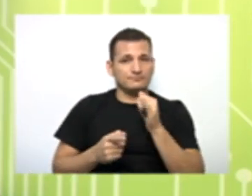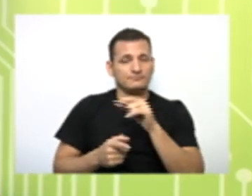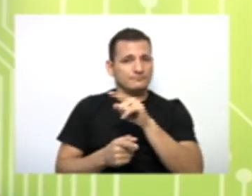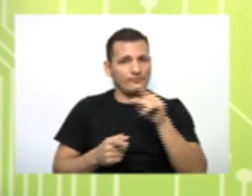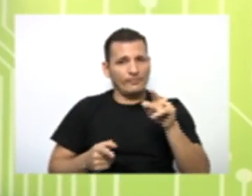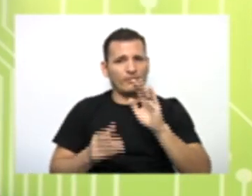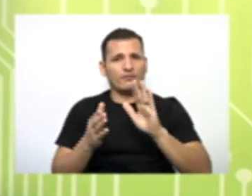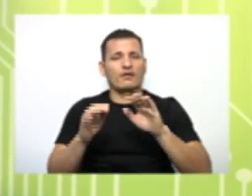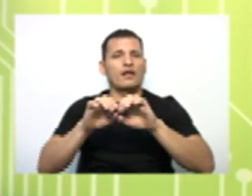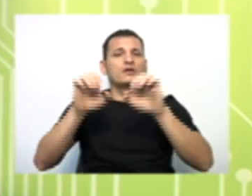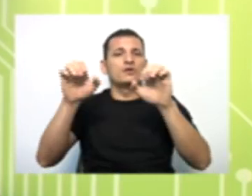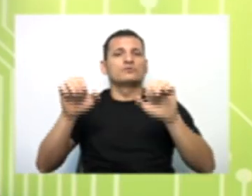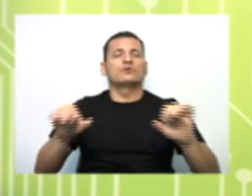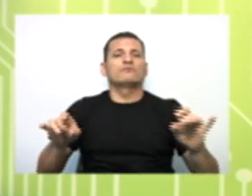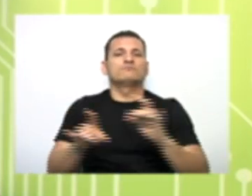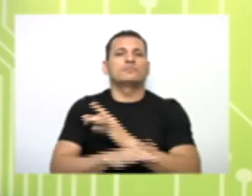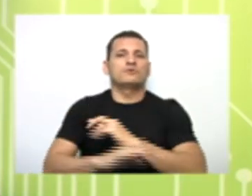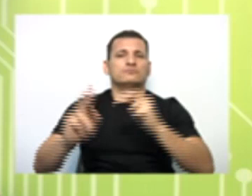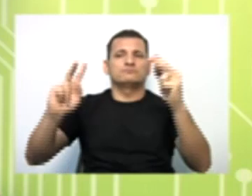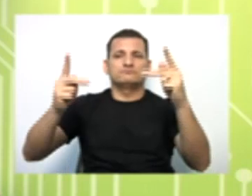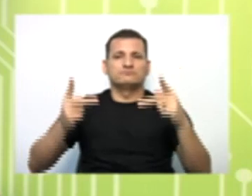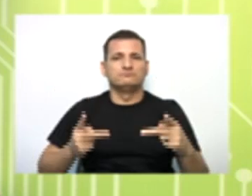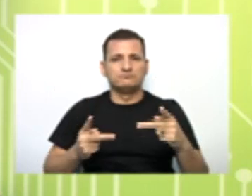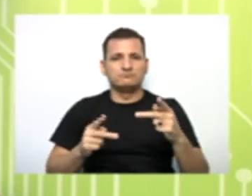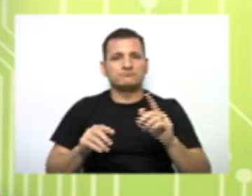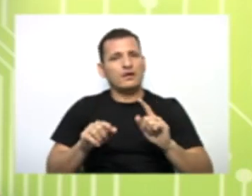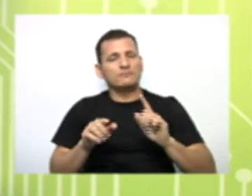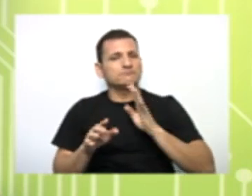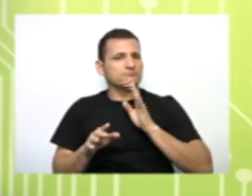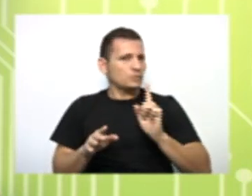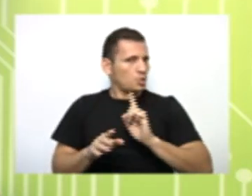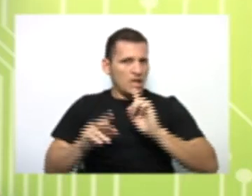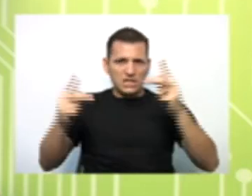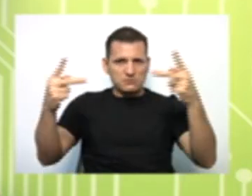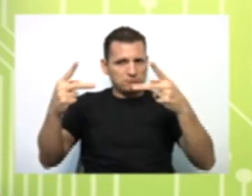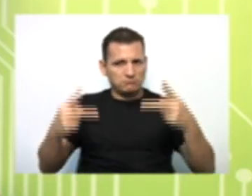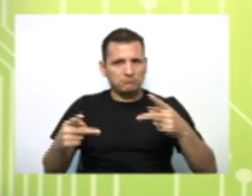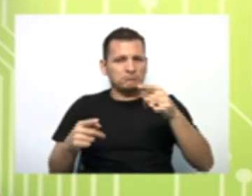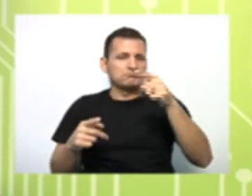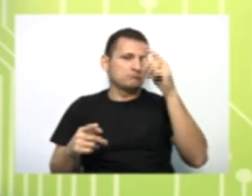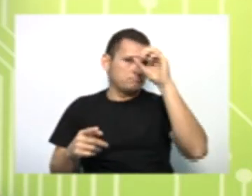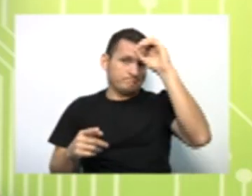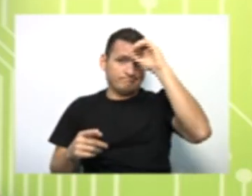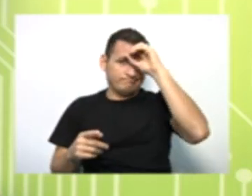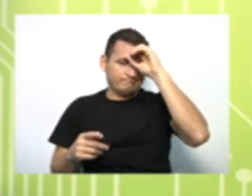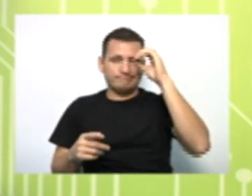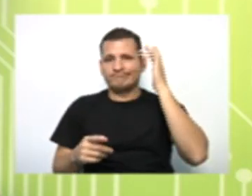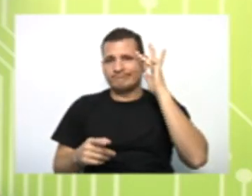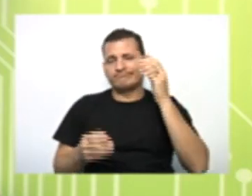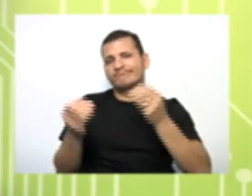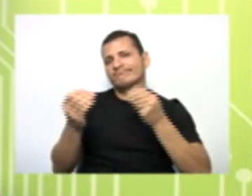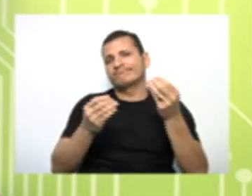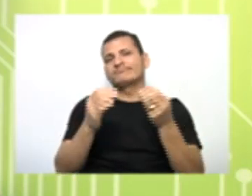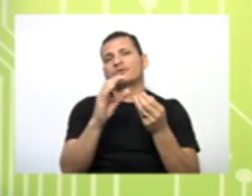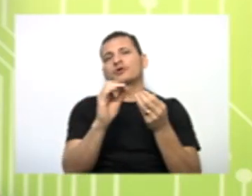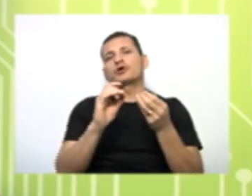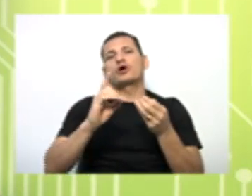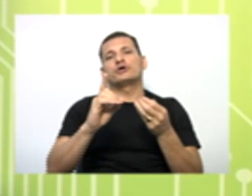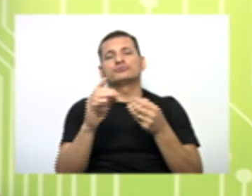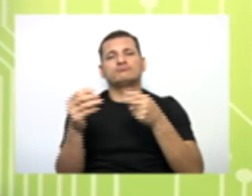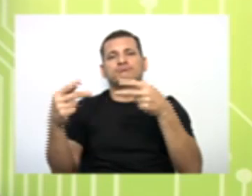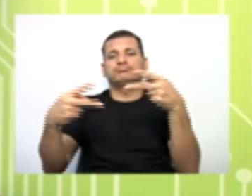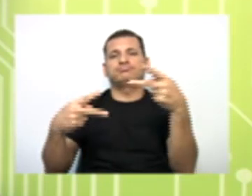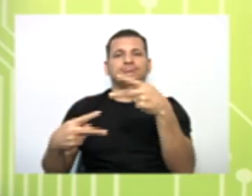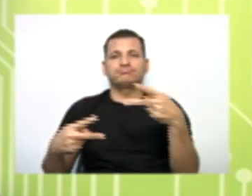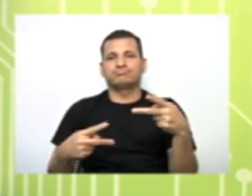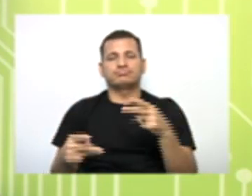uma estrutura pronta e não conhecer as tags, você não vai saber aonde que tem que colocar os códigos e as tags que você